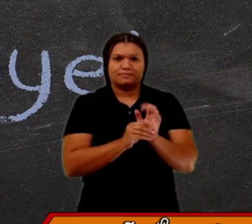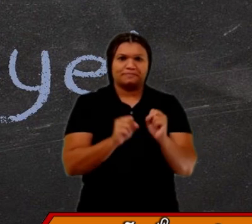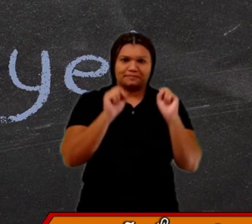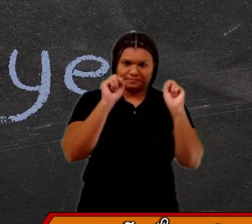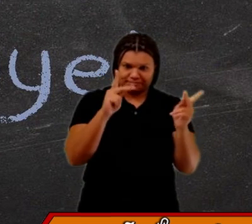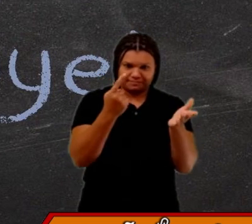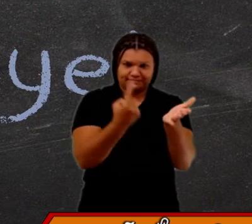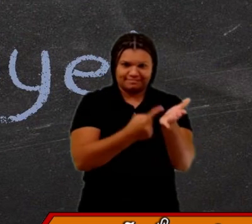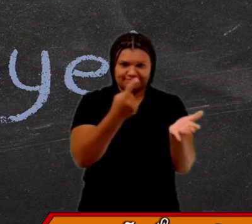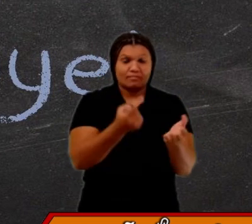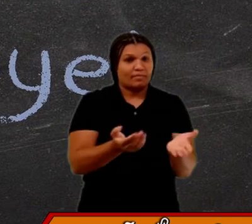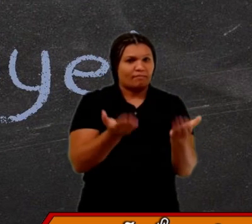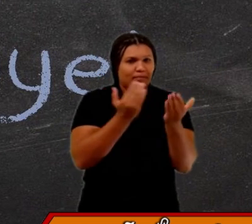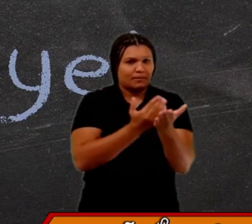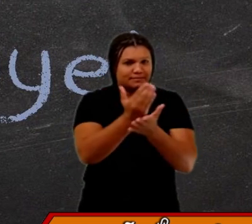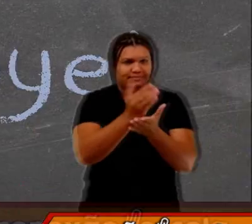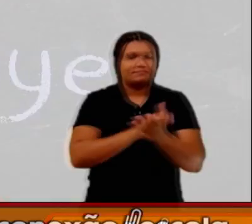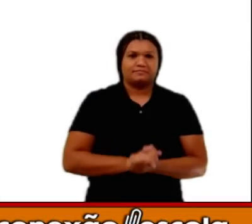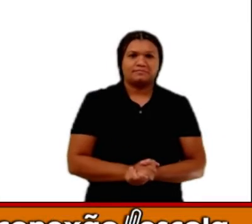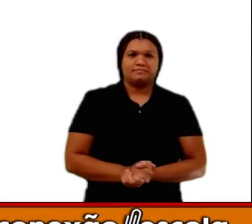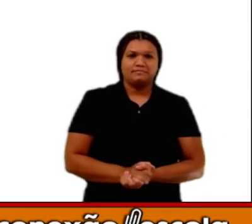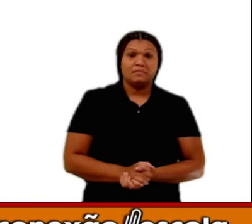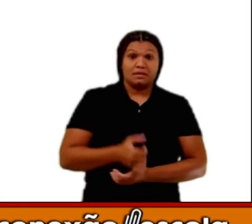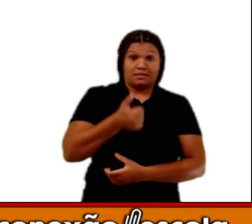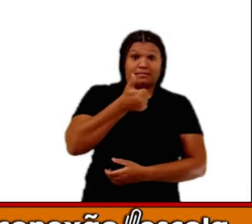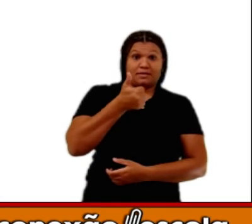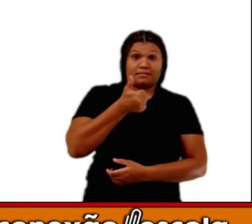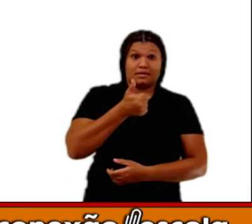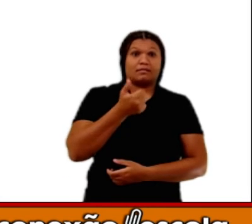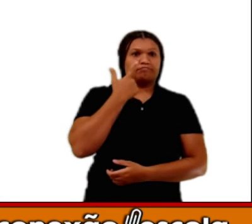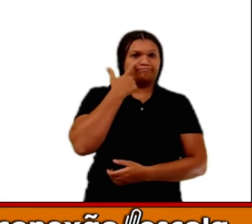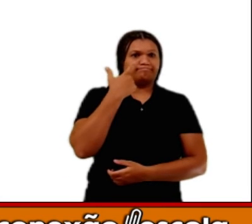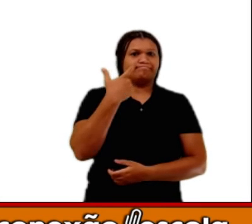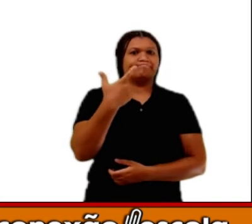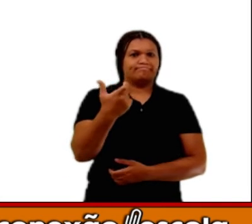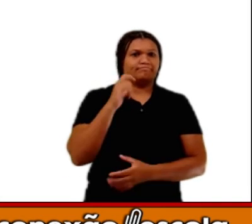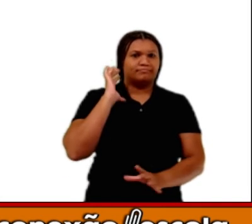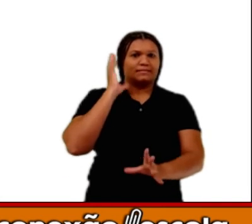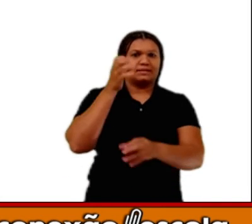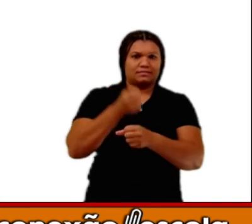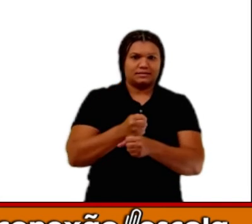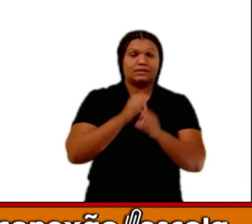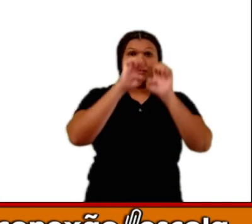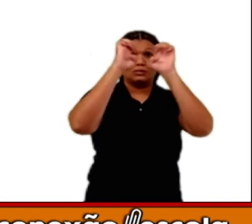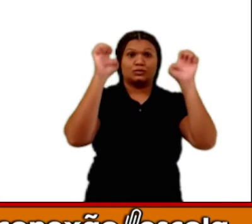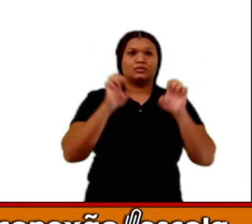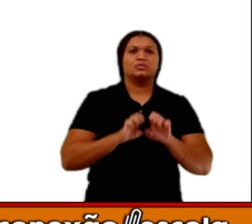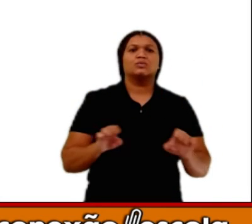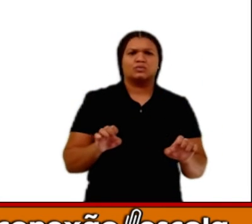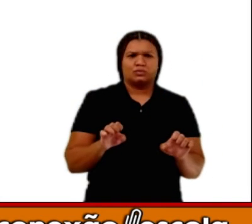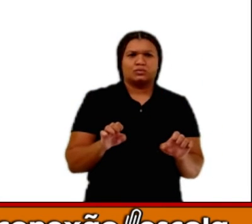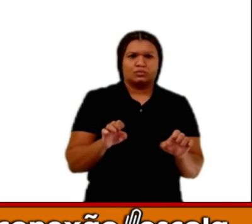certo vamos começar tão bom é em primeiro lugar eu acho interessante nós realizarmos a estrutura do